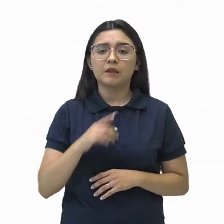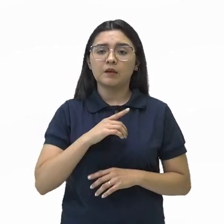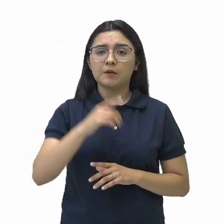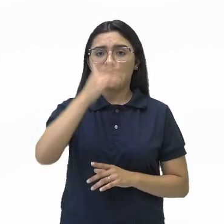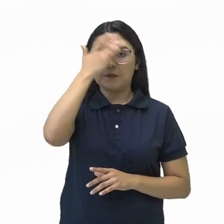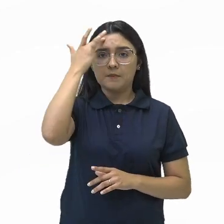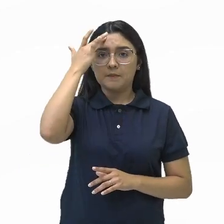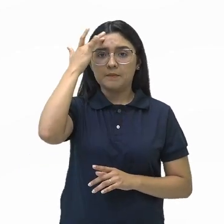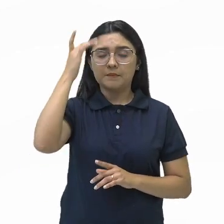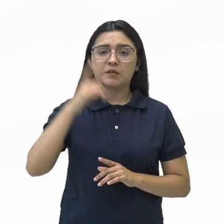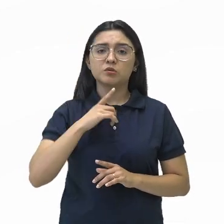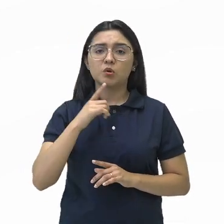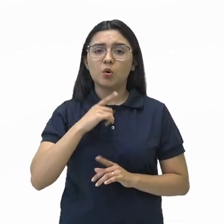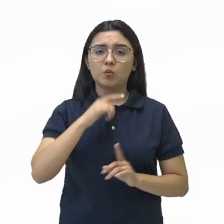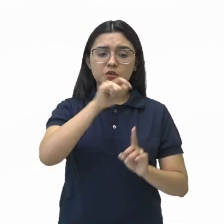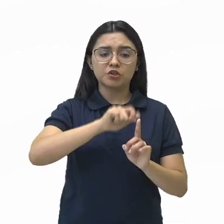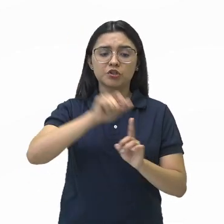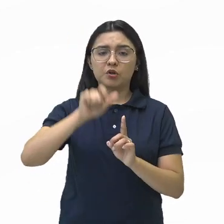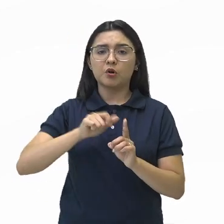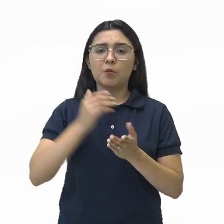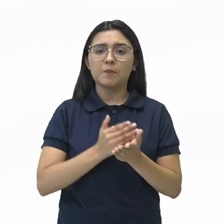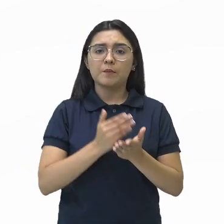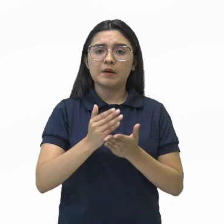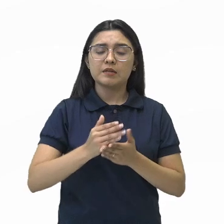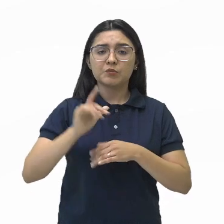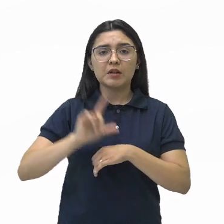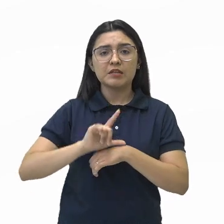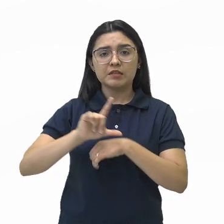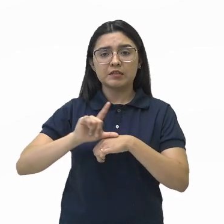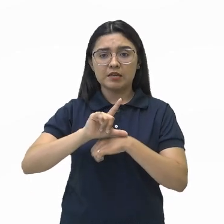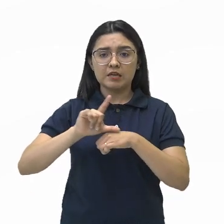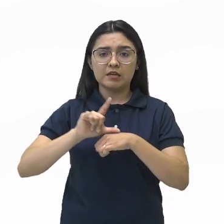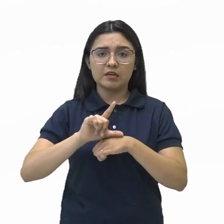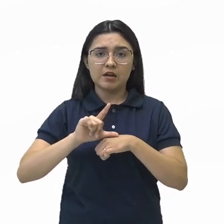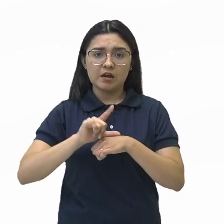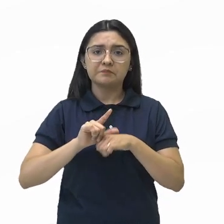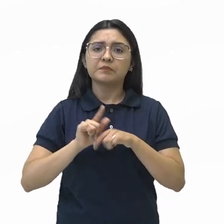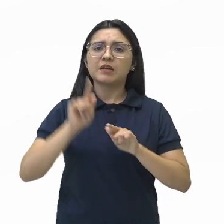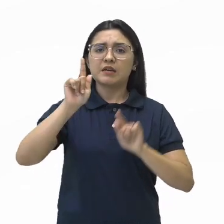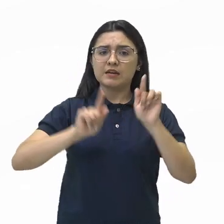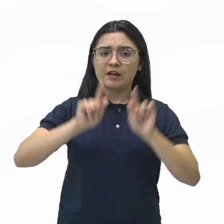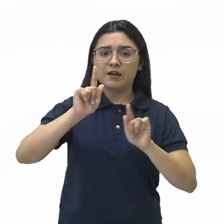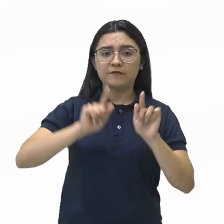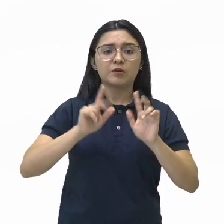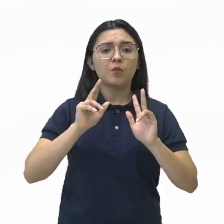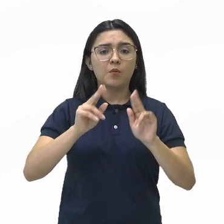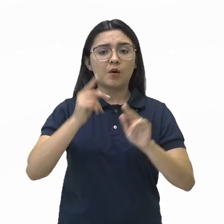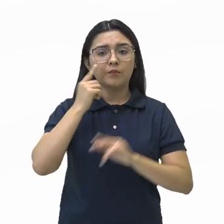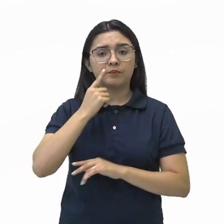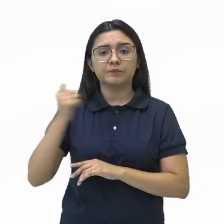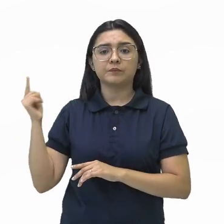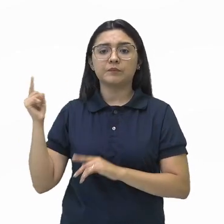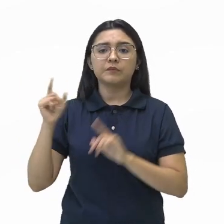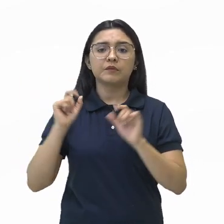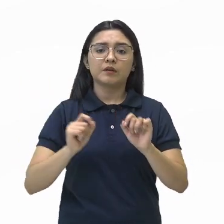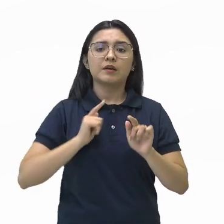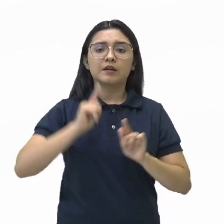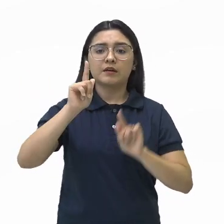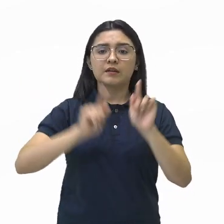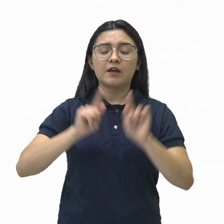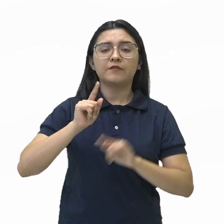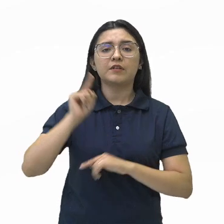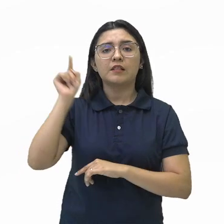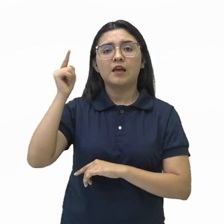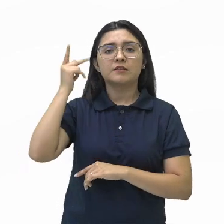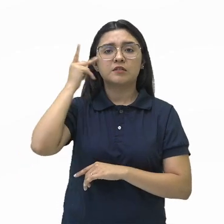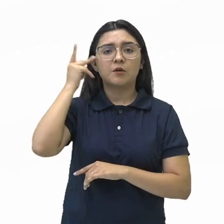que começam a liderar movimentos, como esse que aparece aí da Greve Geral de 1917, né? Em São Paulo. Justamente